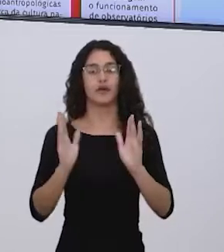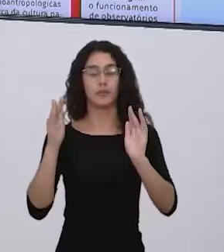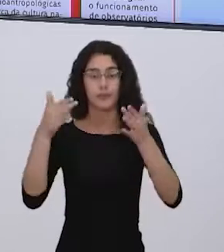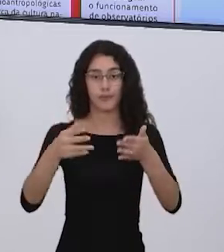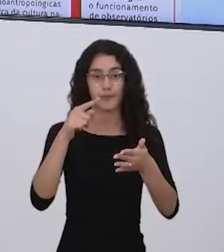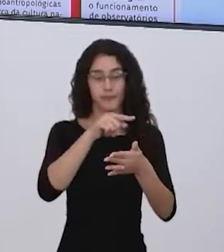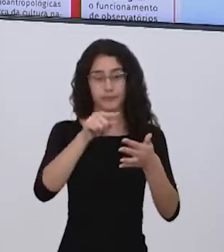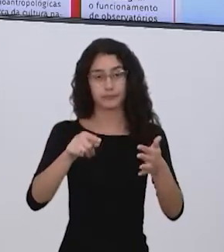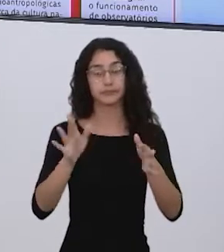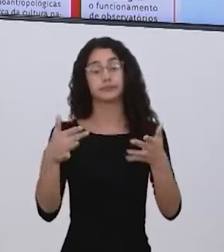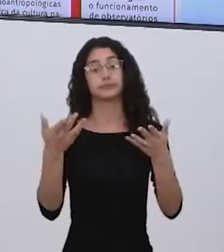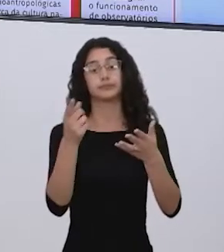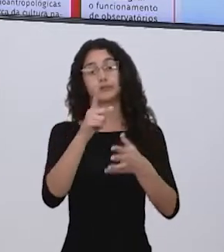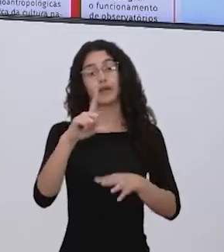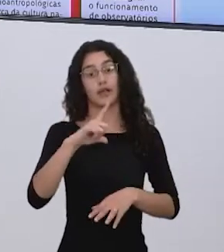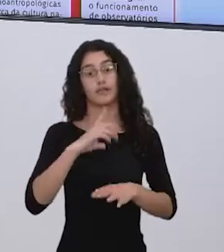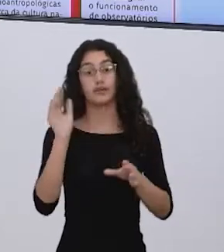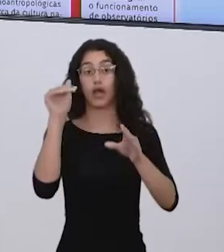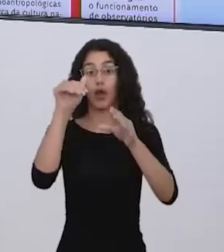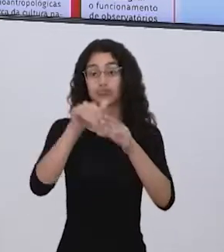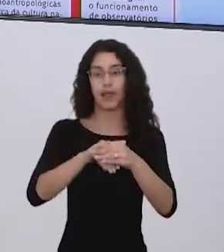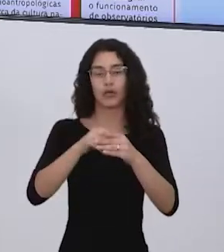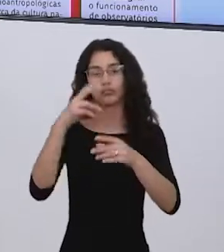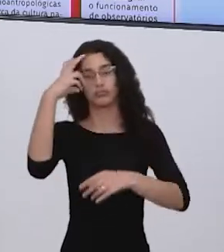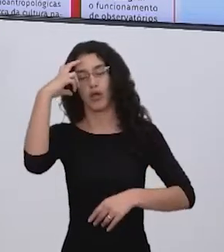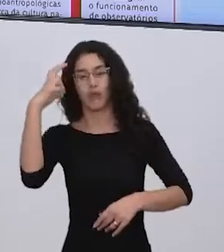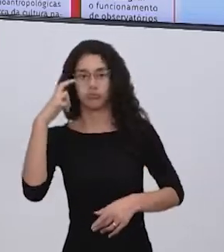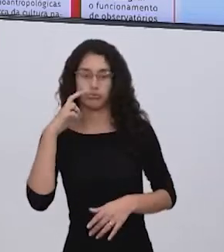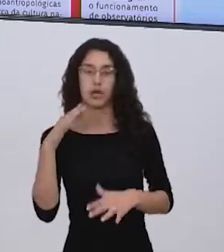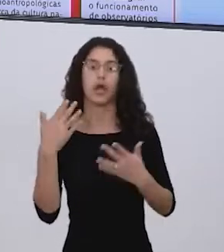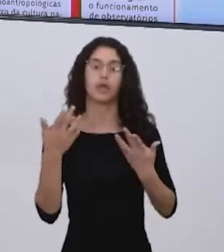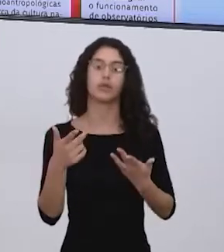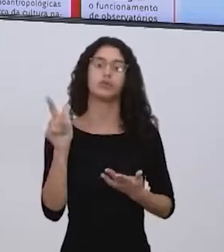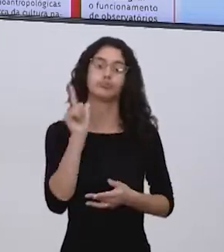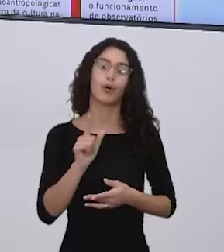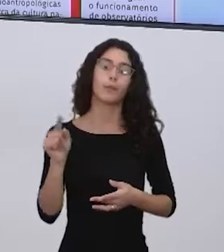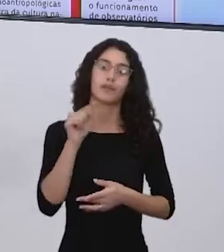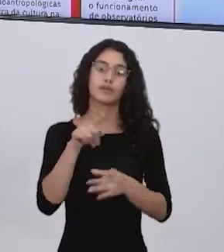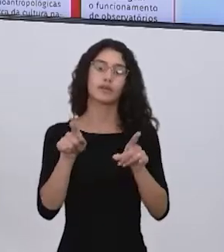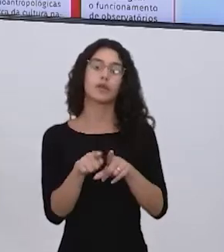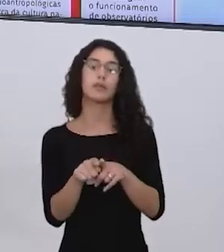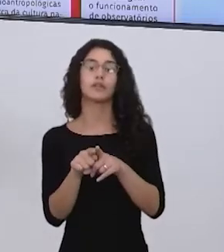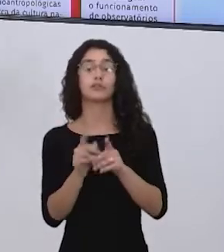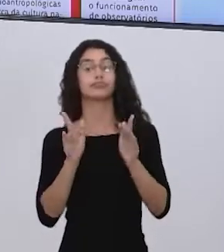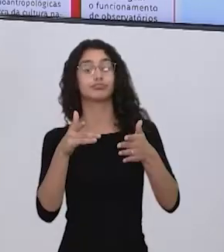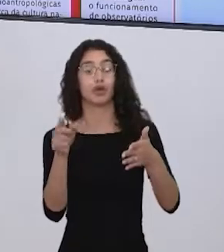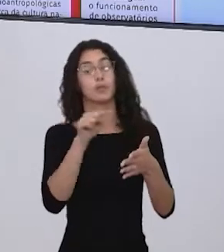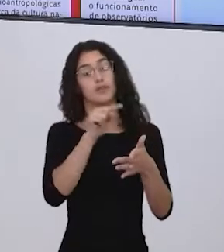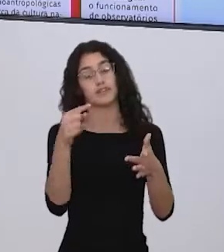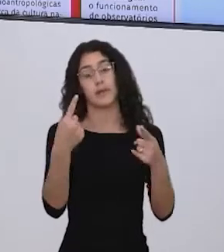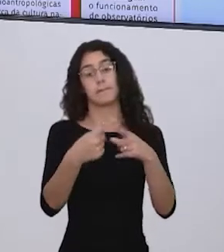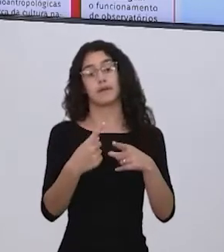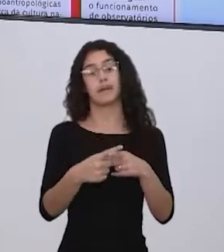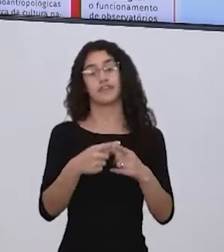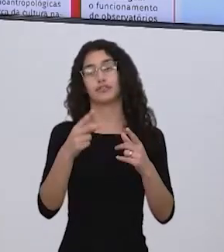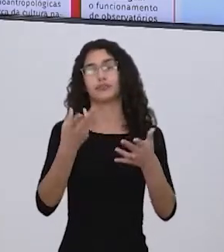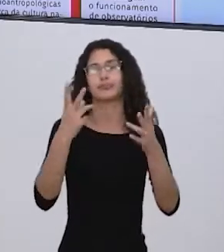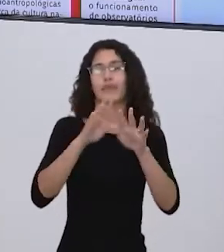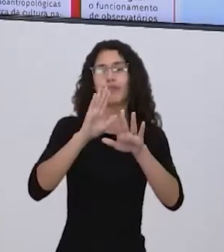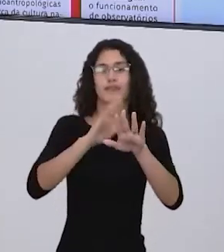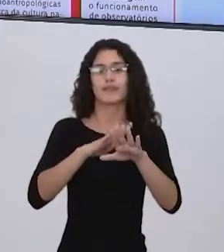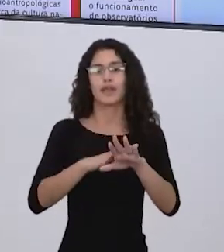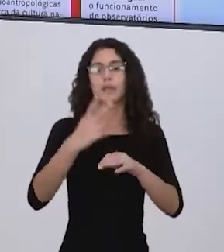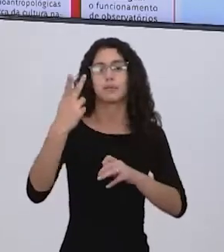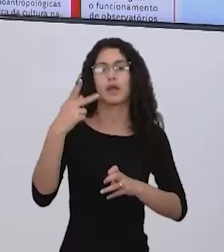para você, mas é porque você não está inserido nela. E então, meio que não vai fazer sentido, porque, vamos dizer, ela não foi feita